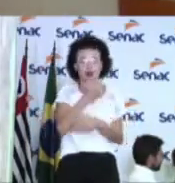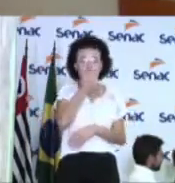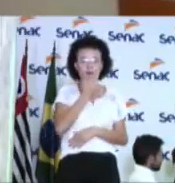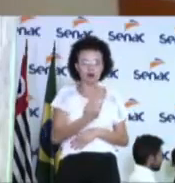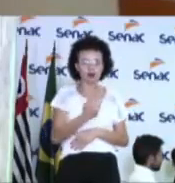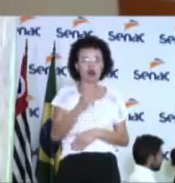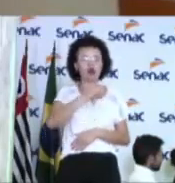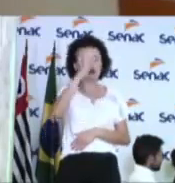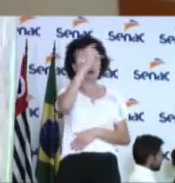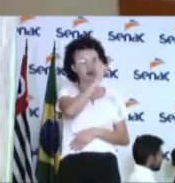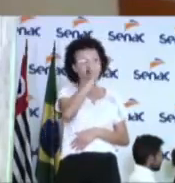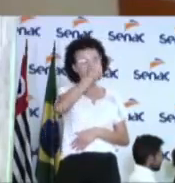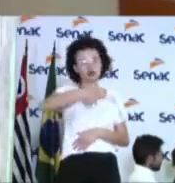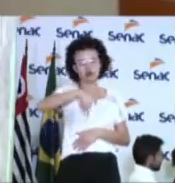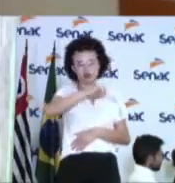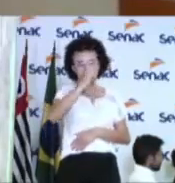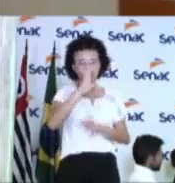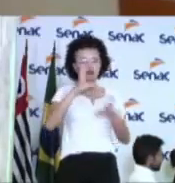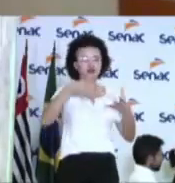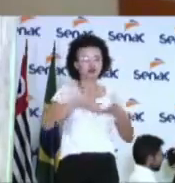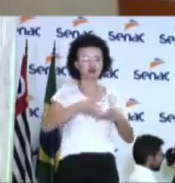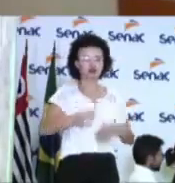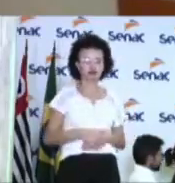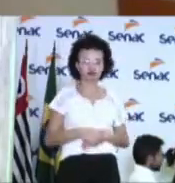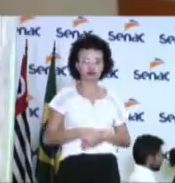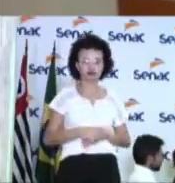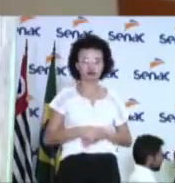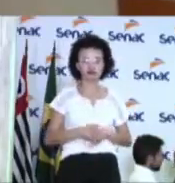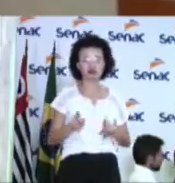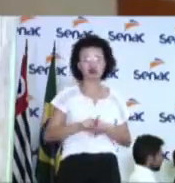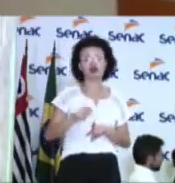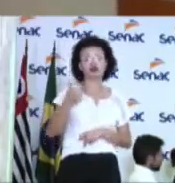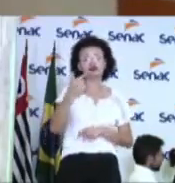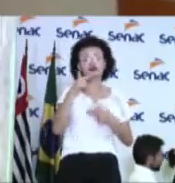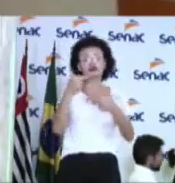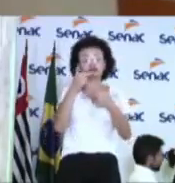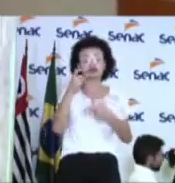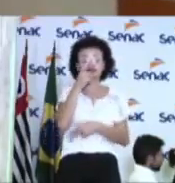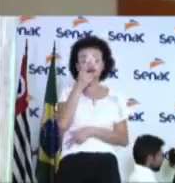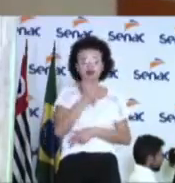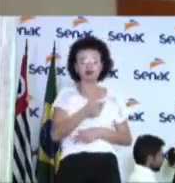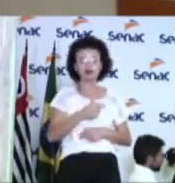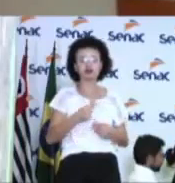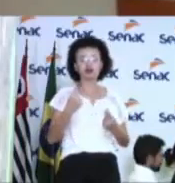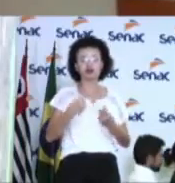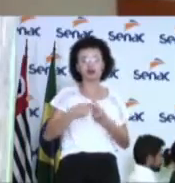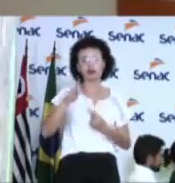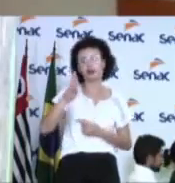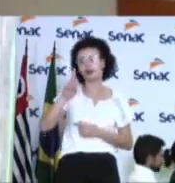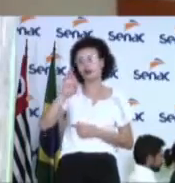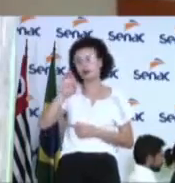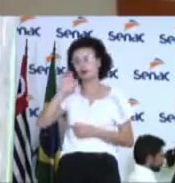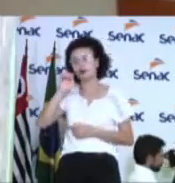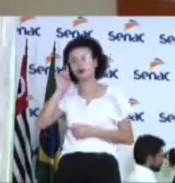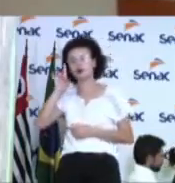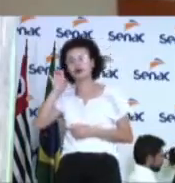um grande aprendizado para todo mundo que está envolvido. E a outra coisa que eu acho muito interessante, porque o brand content, ele